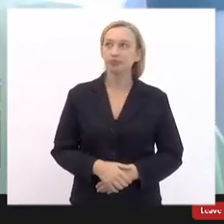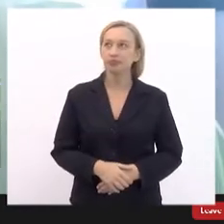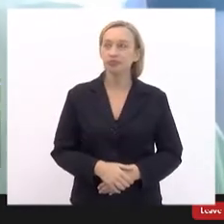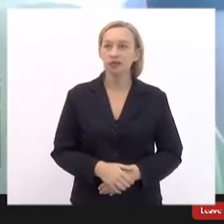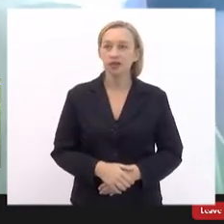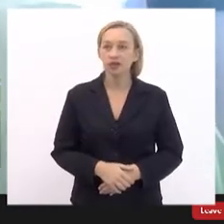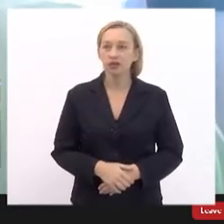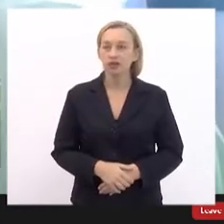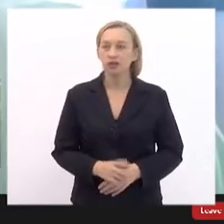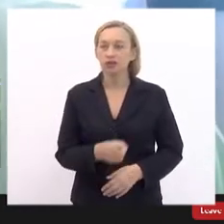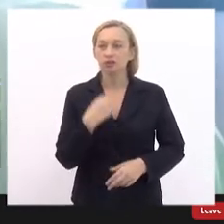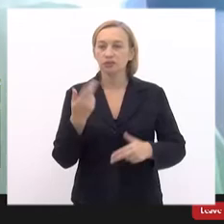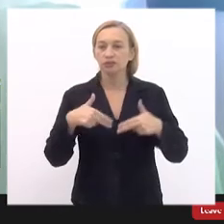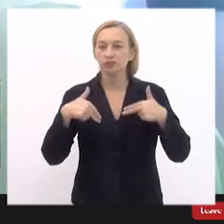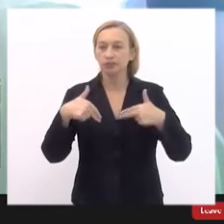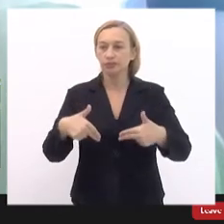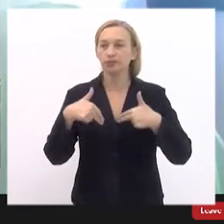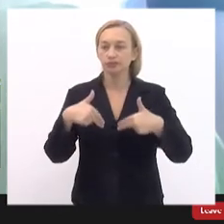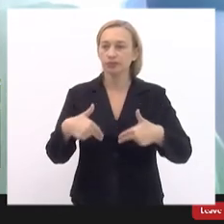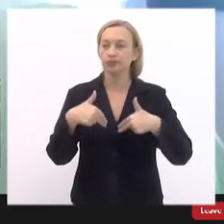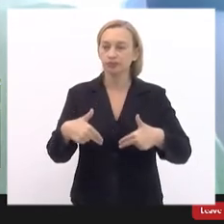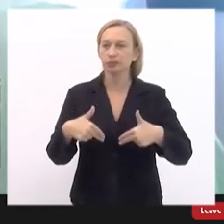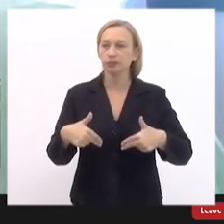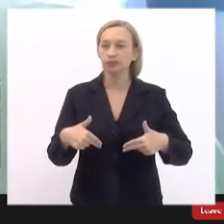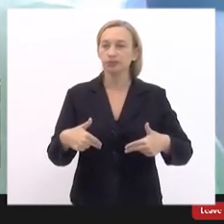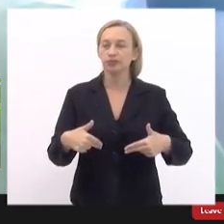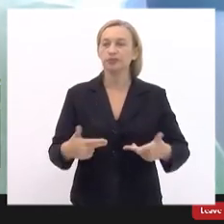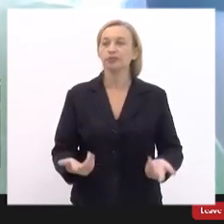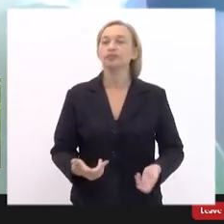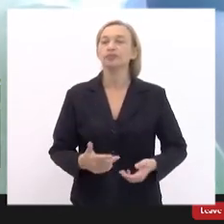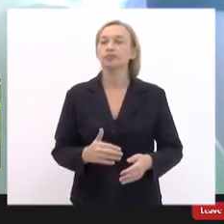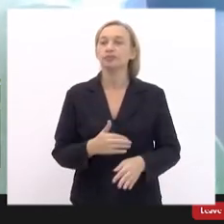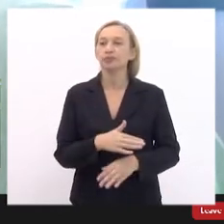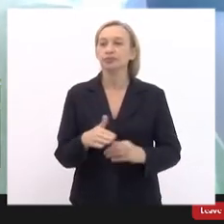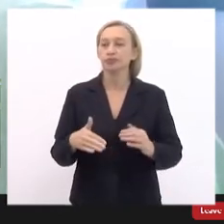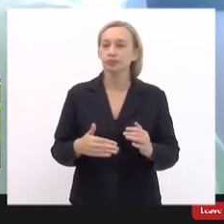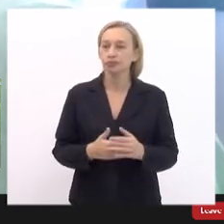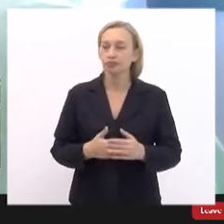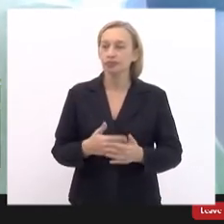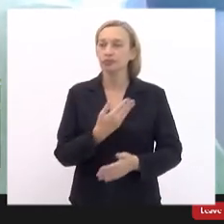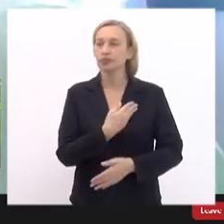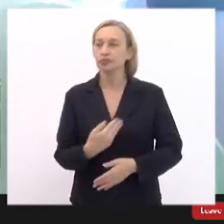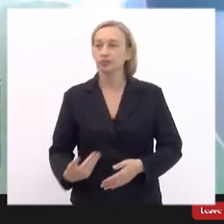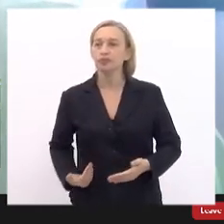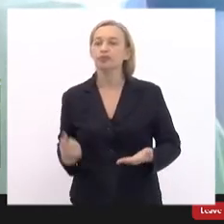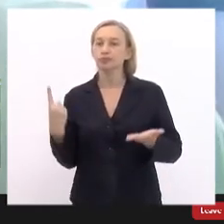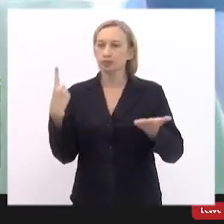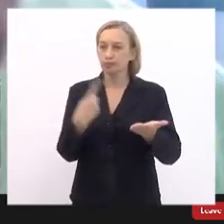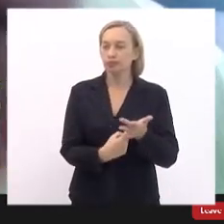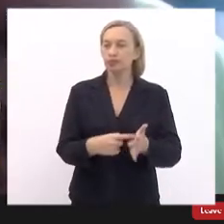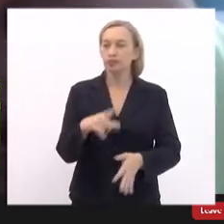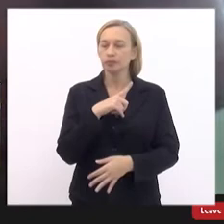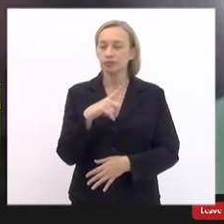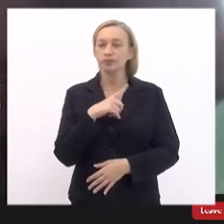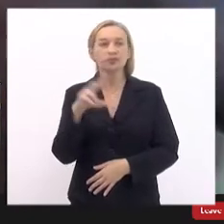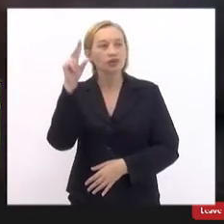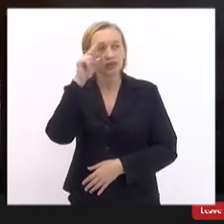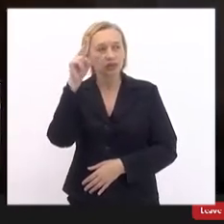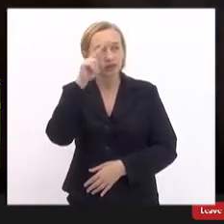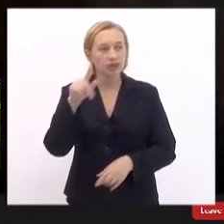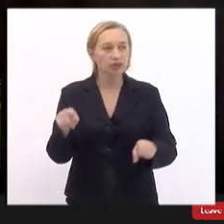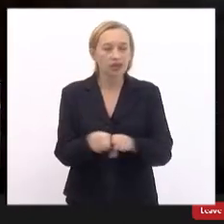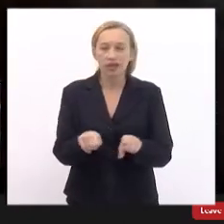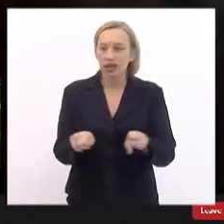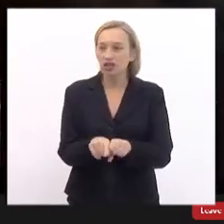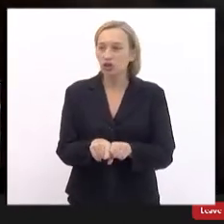nossos ativistas, guerreiras, guerreiros e autoridades comprometidas, lembrar também, aproveitando aqui